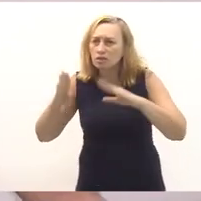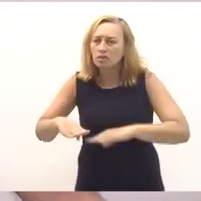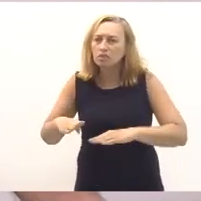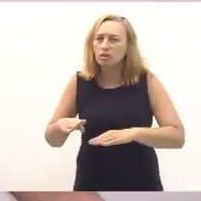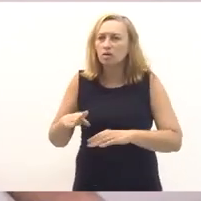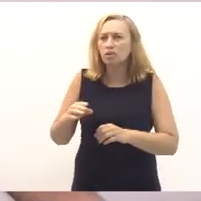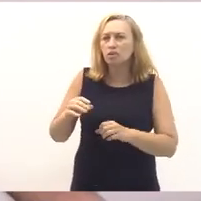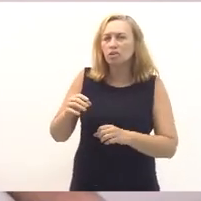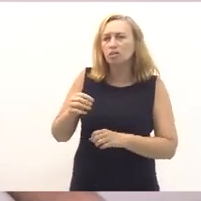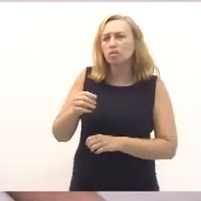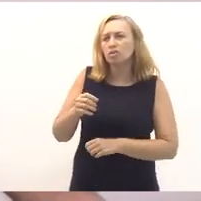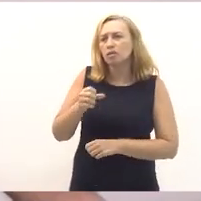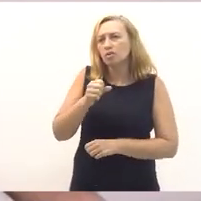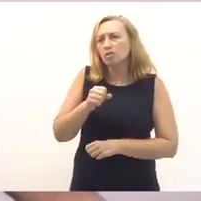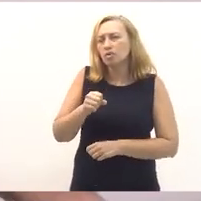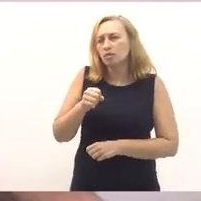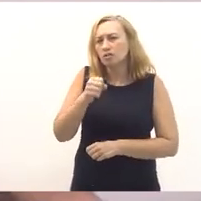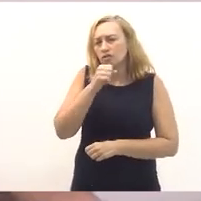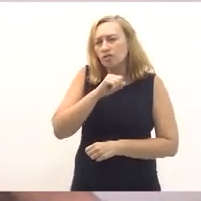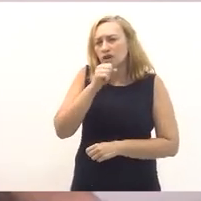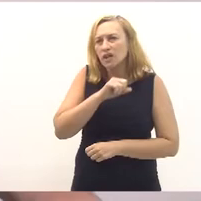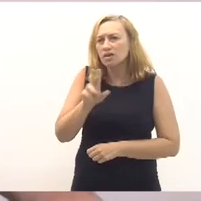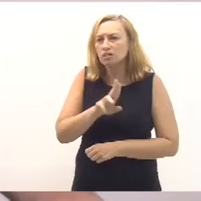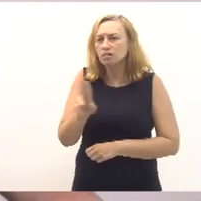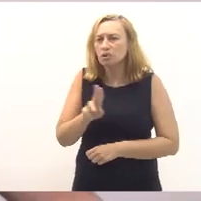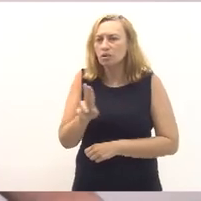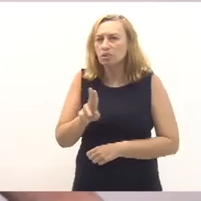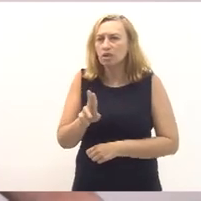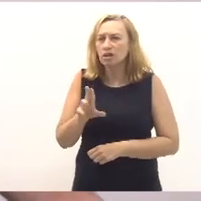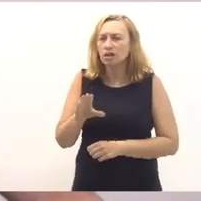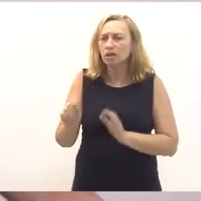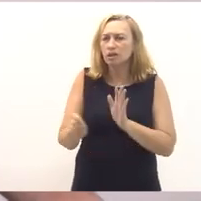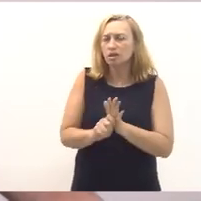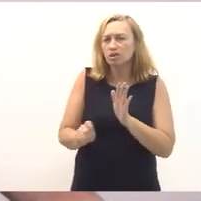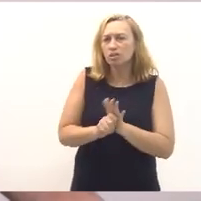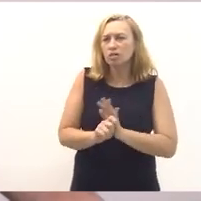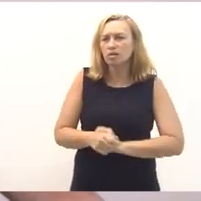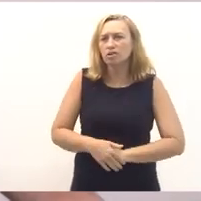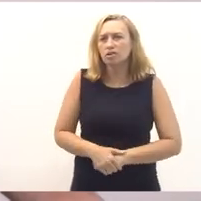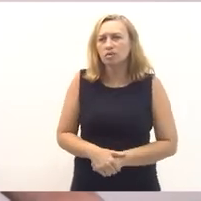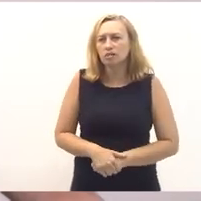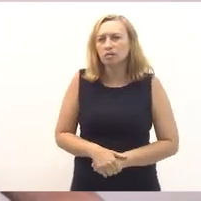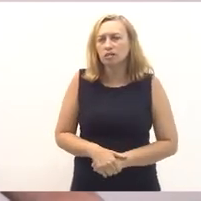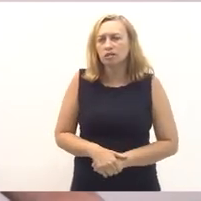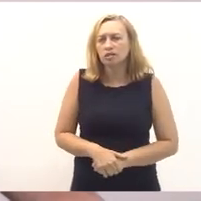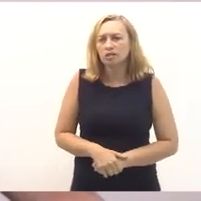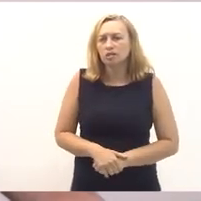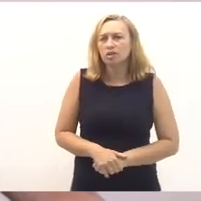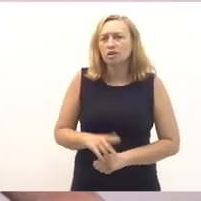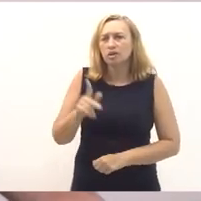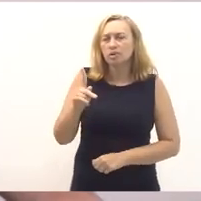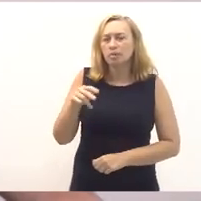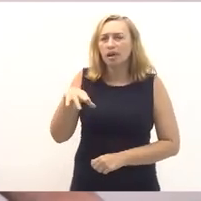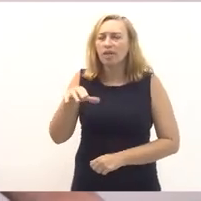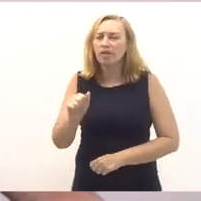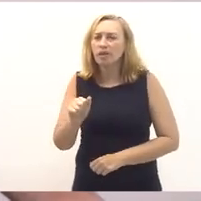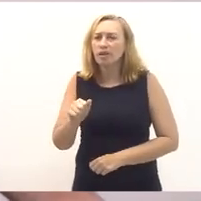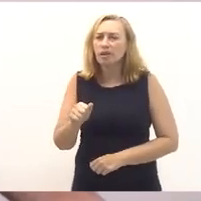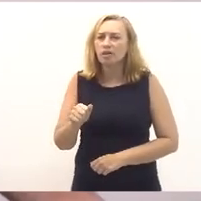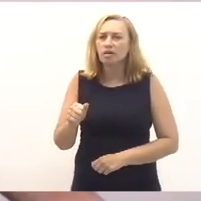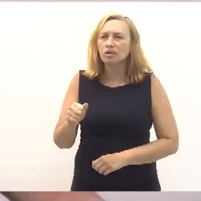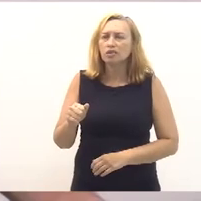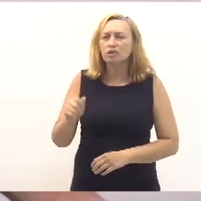que eu conheço da cannabis ele é datado de 5000 anos do culto tradicional essa planta logo caiu no Gosto Popular